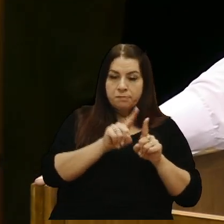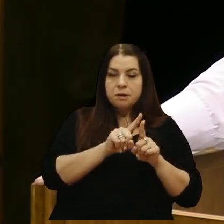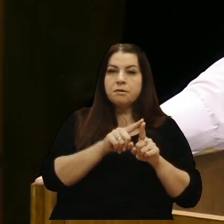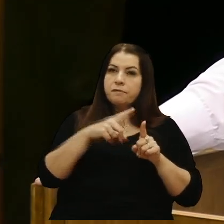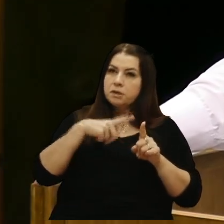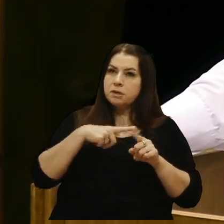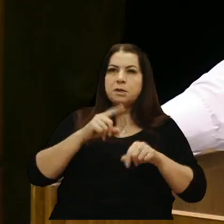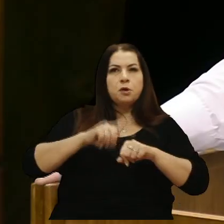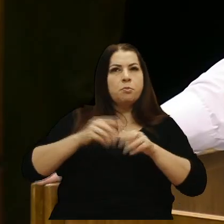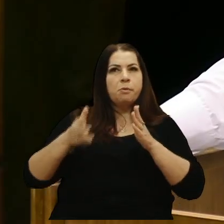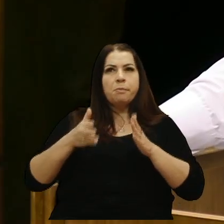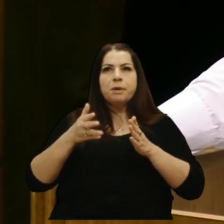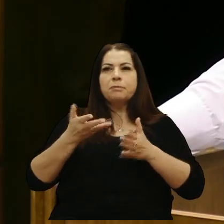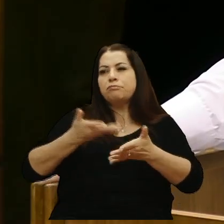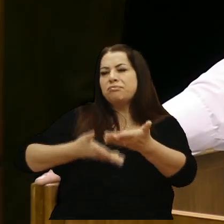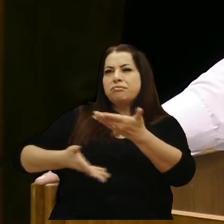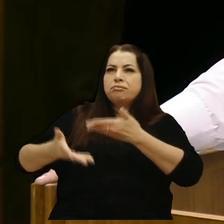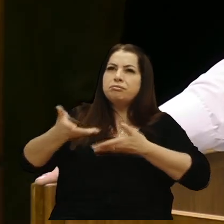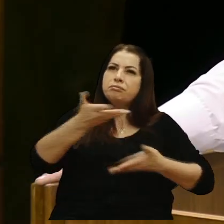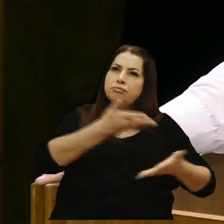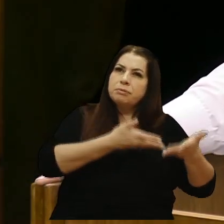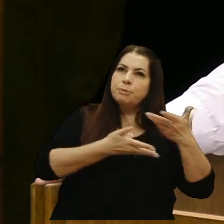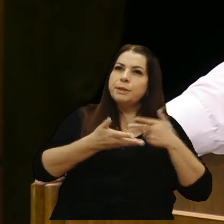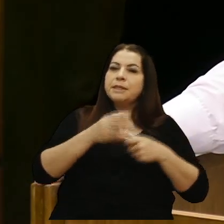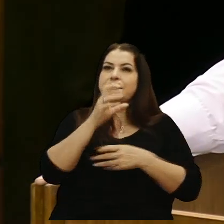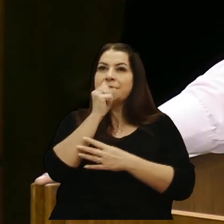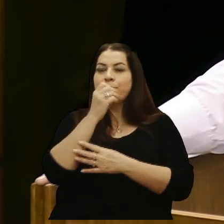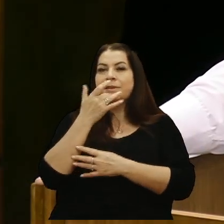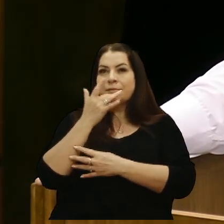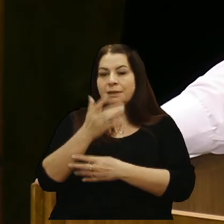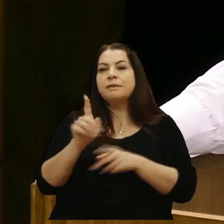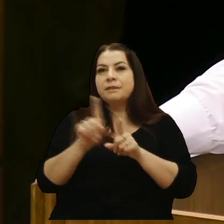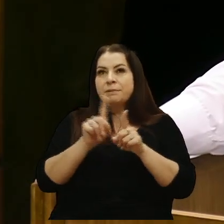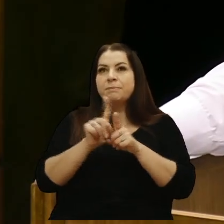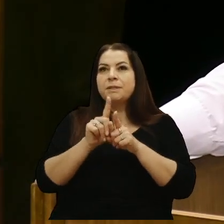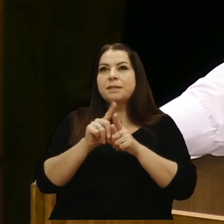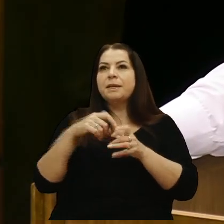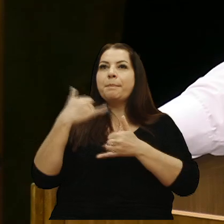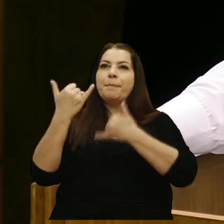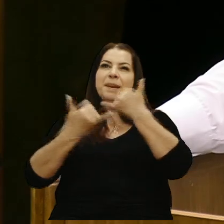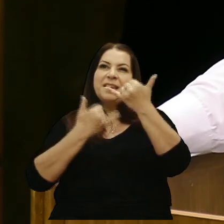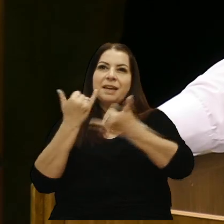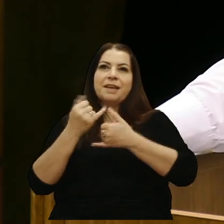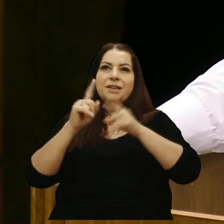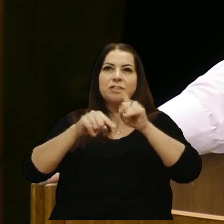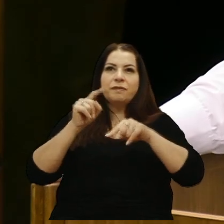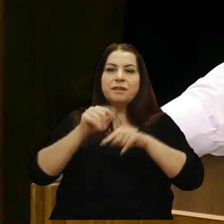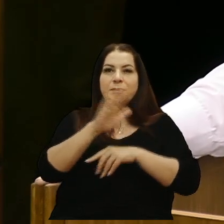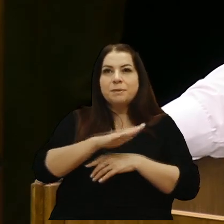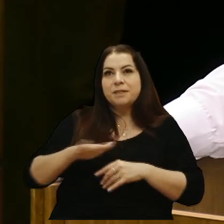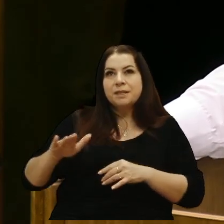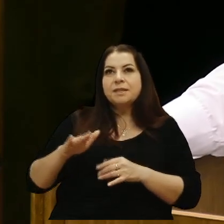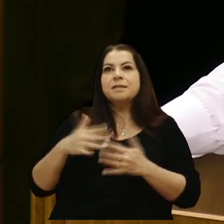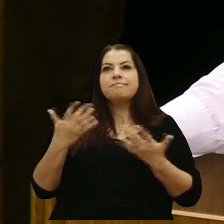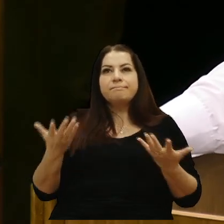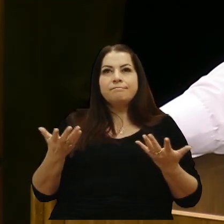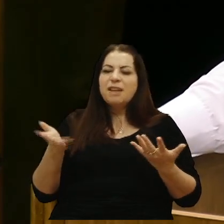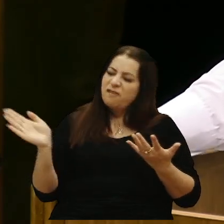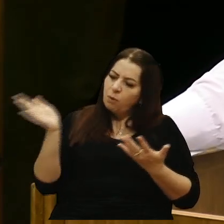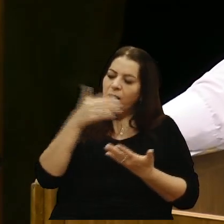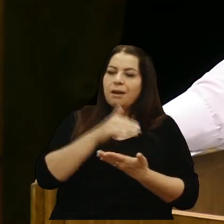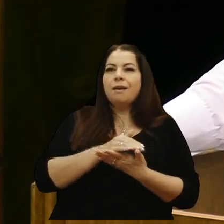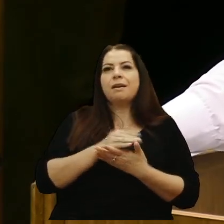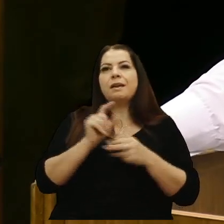ter um momento de confraternização. Sábado à tarde terá brinquedos e atividade para as crianças. Então, vão